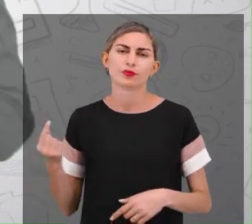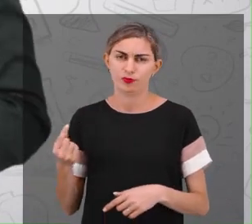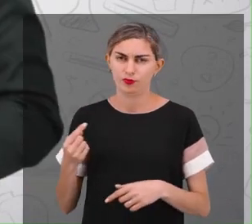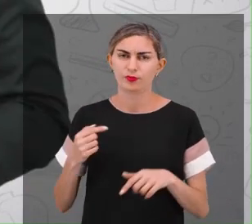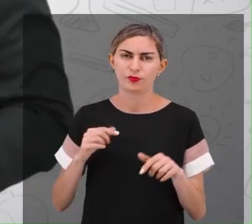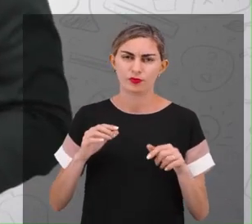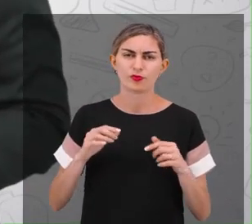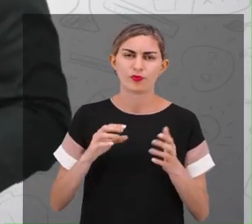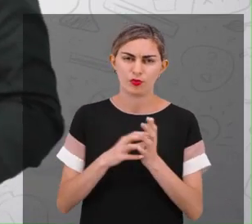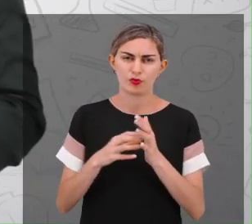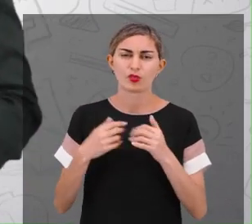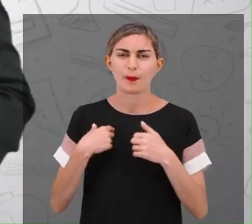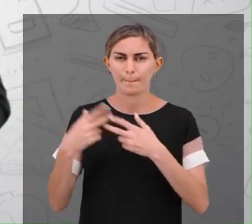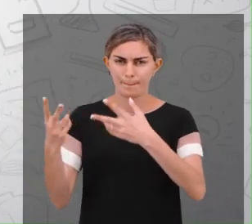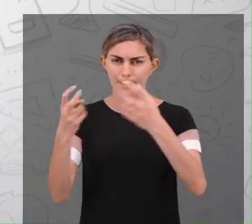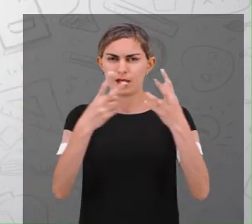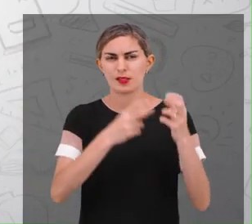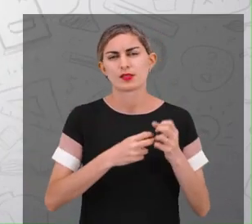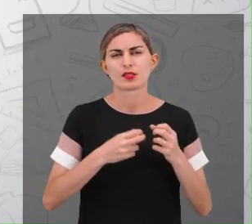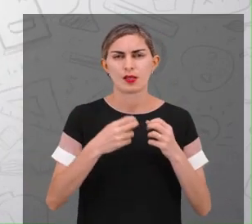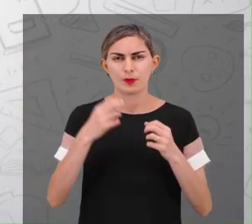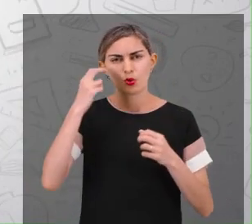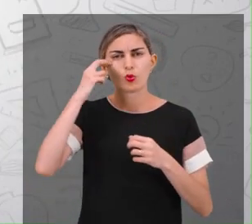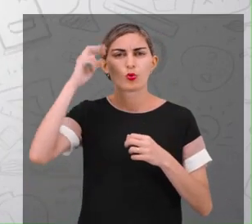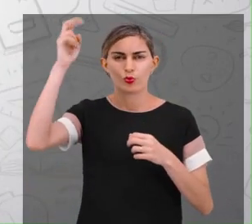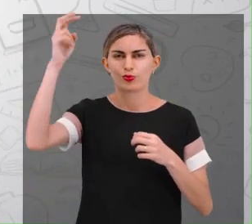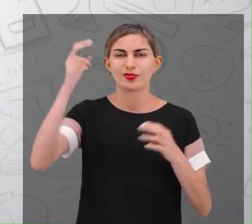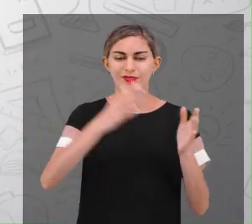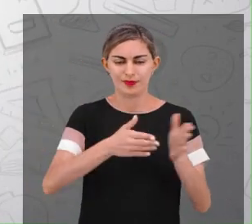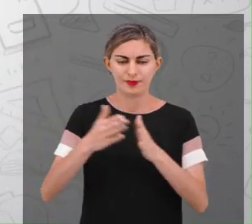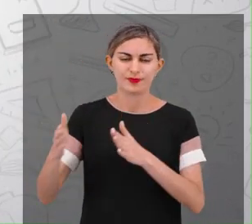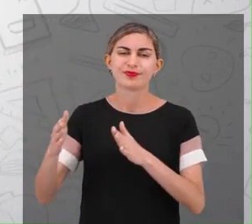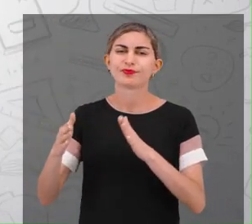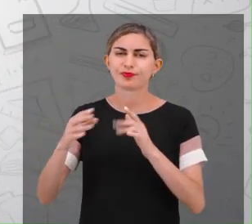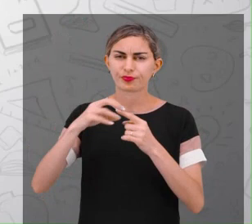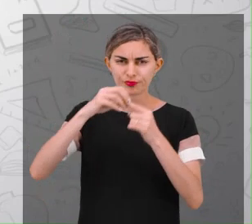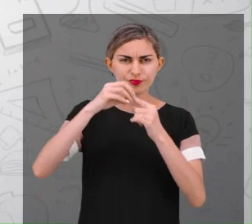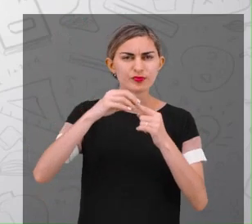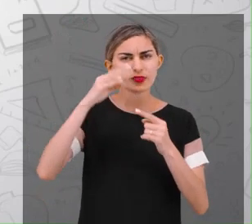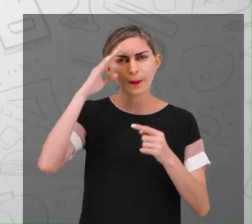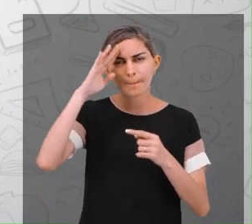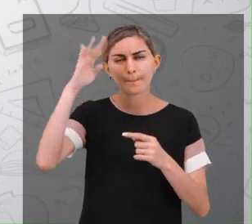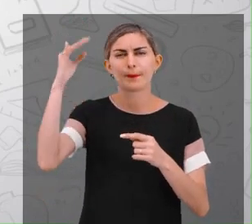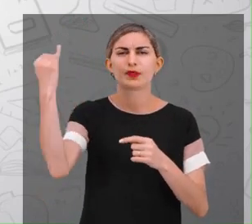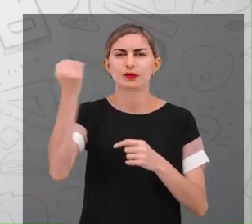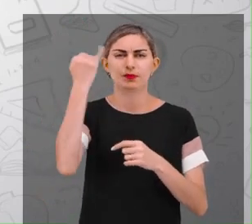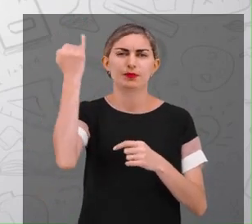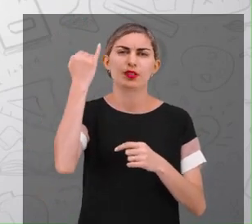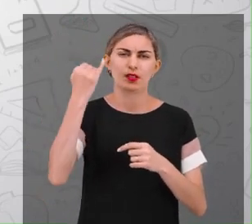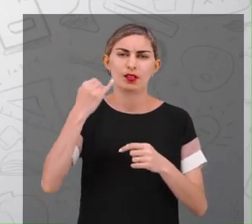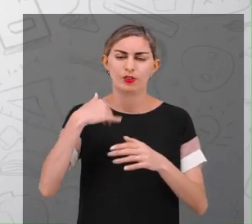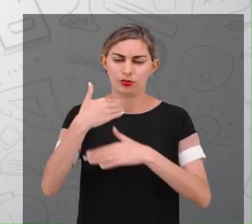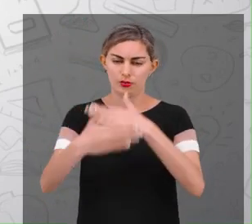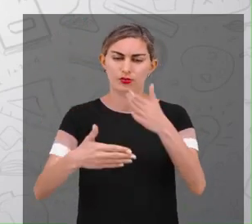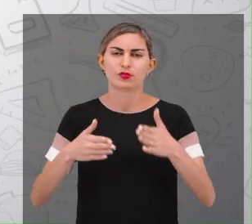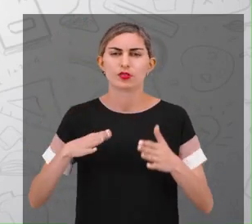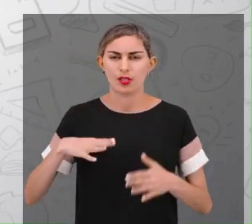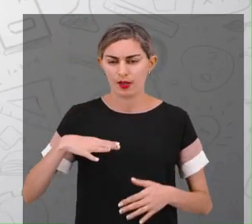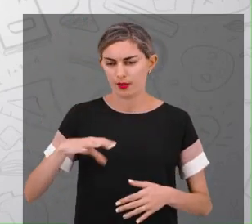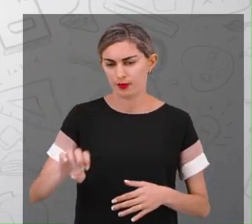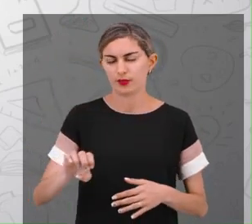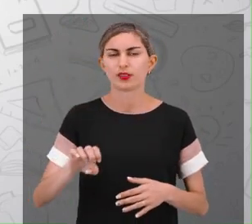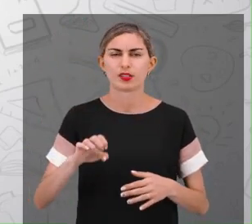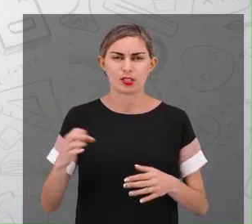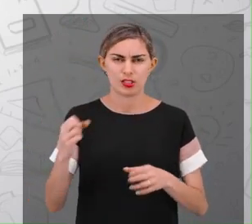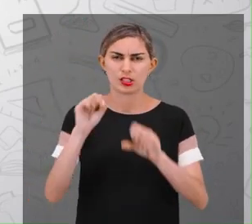funcionários. Portanto, percebe-se que a cultura organizacional é a diretriz primordial para o direcionamento da ética, um sistema de